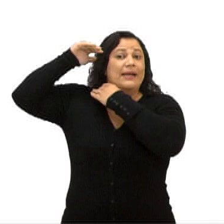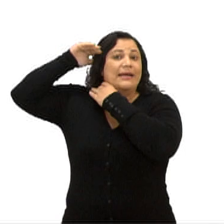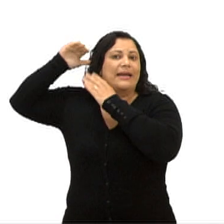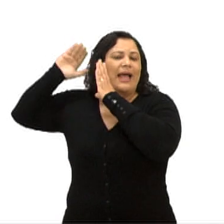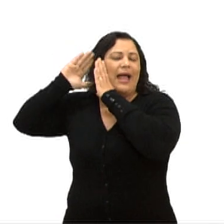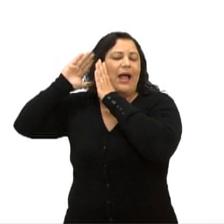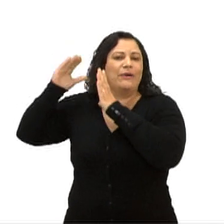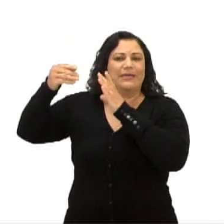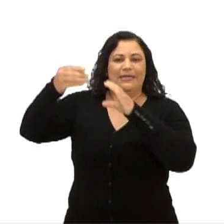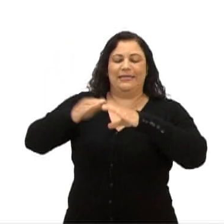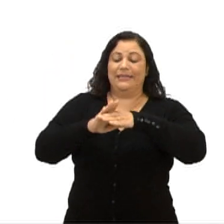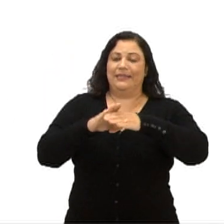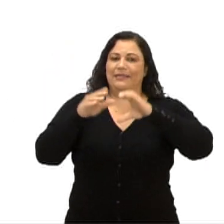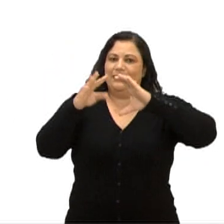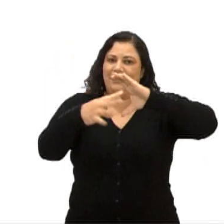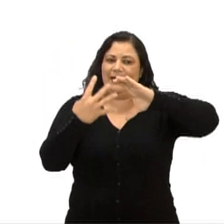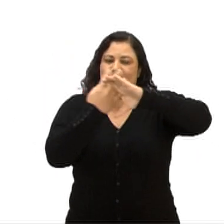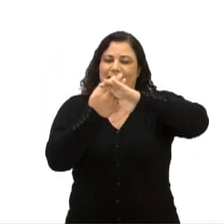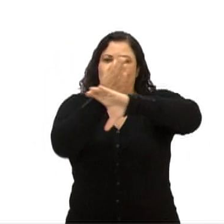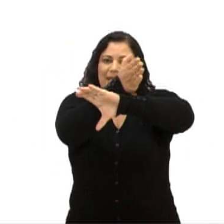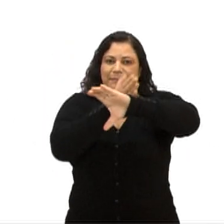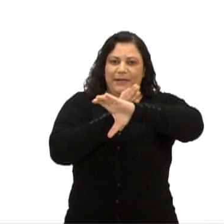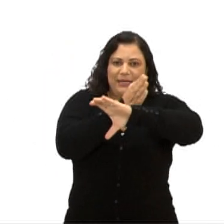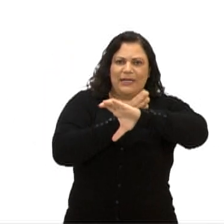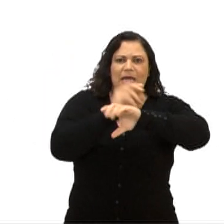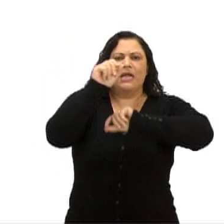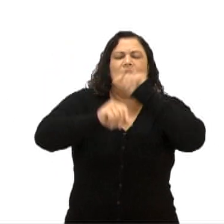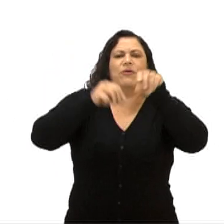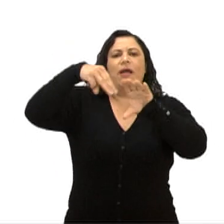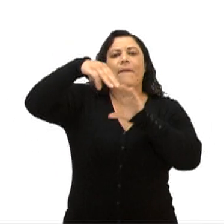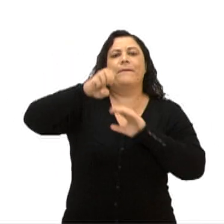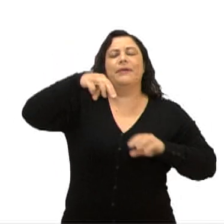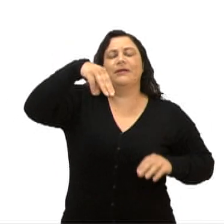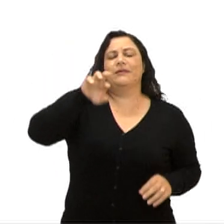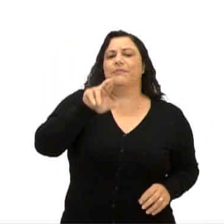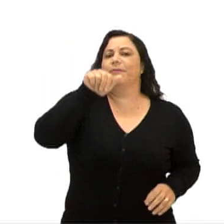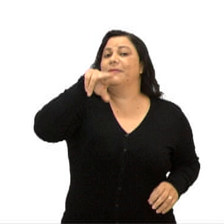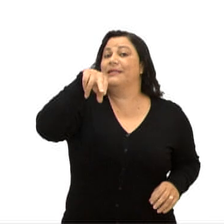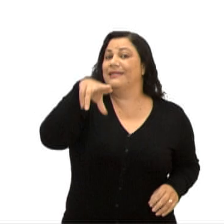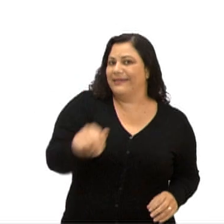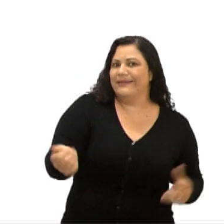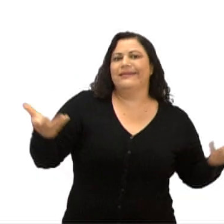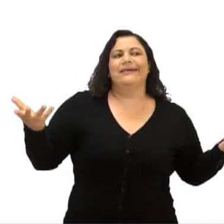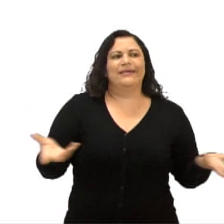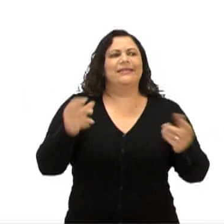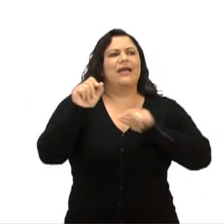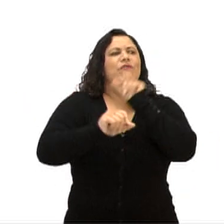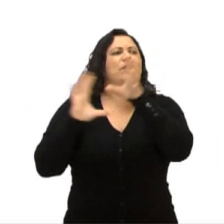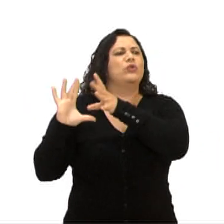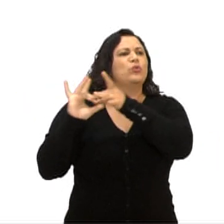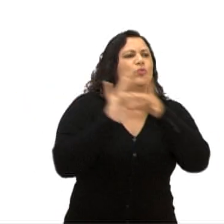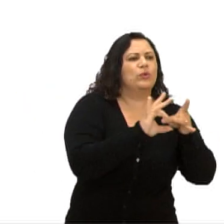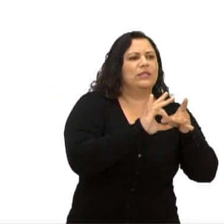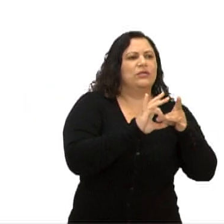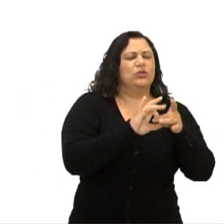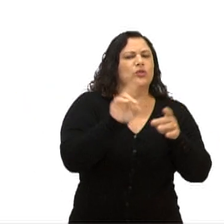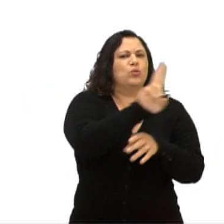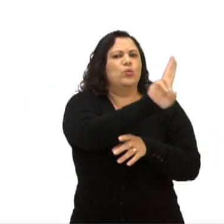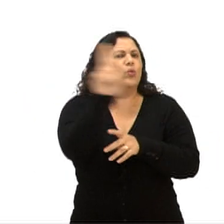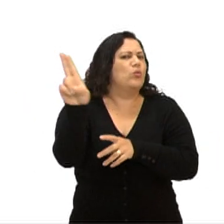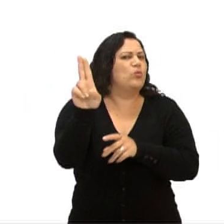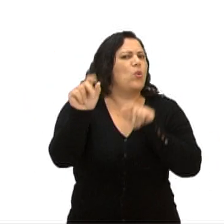membrana ultrassensível de forma cônica, feita de tecido conectivo chamada membrana oval. Letra